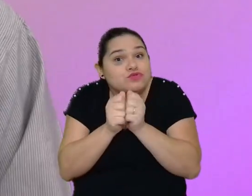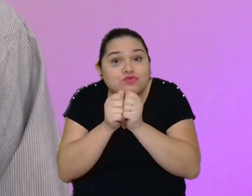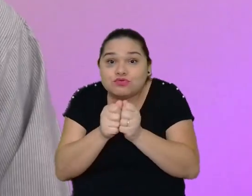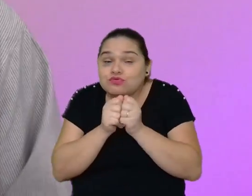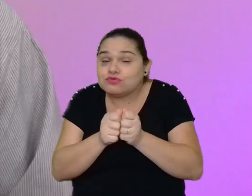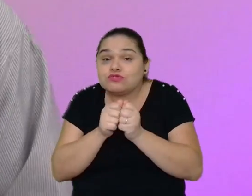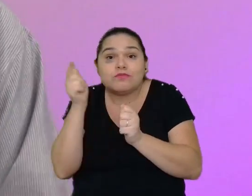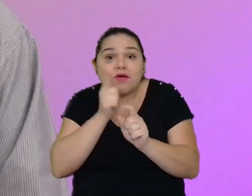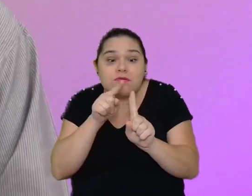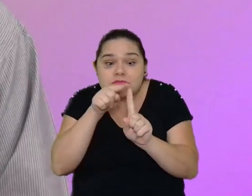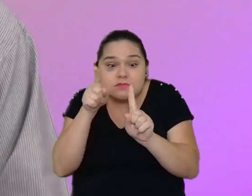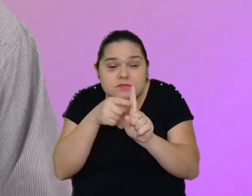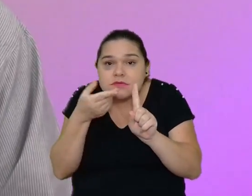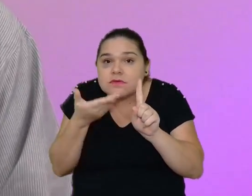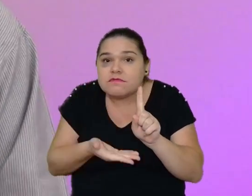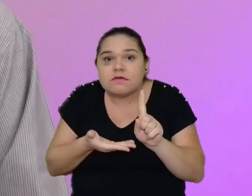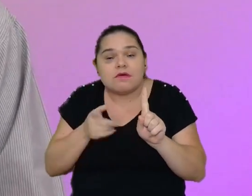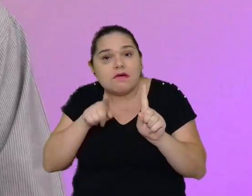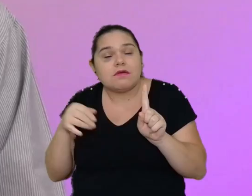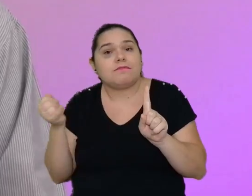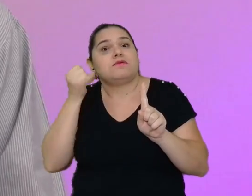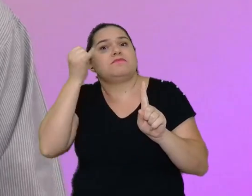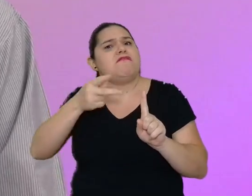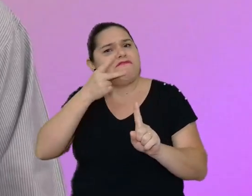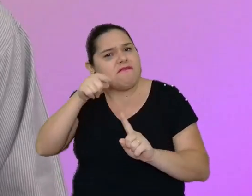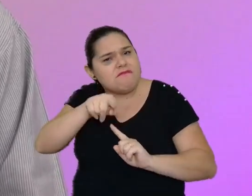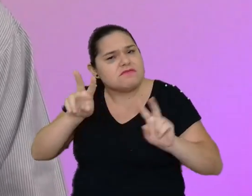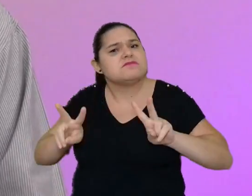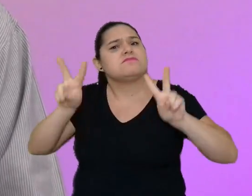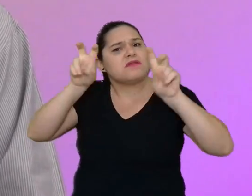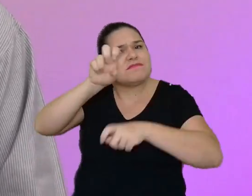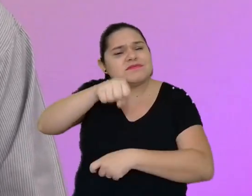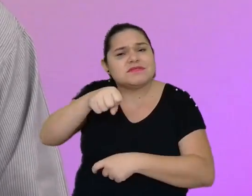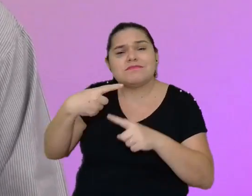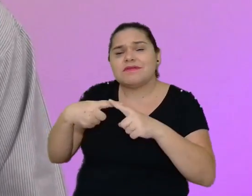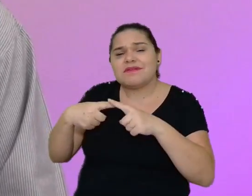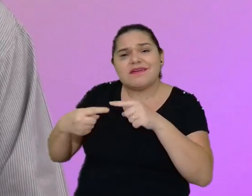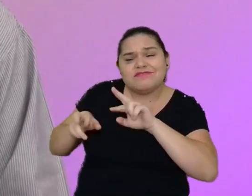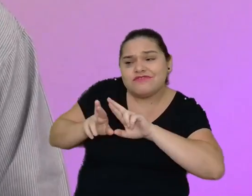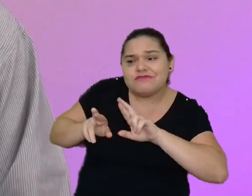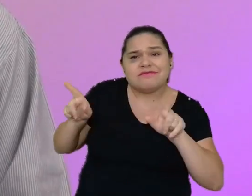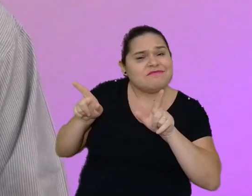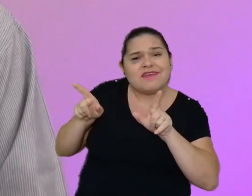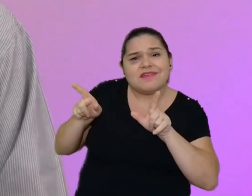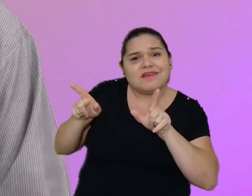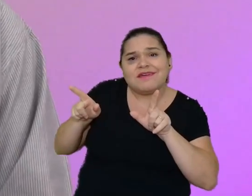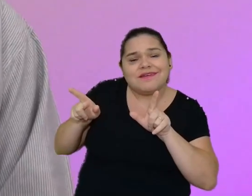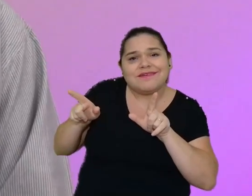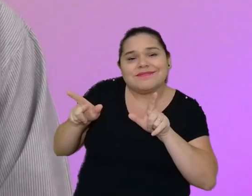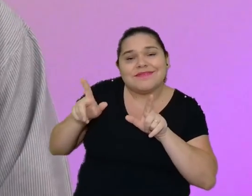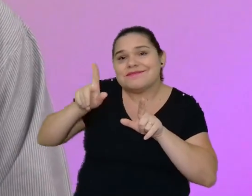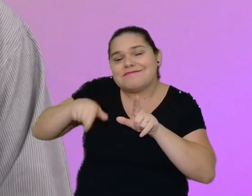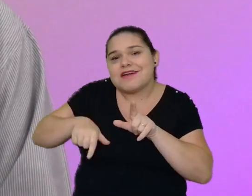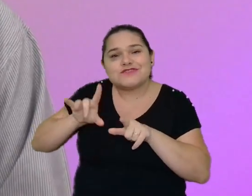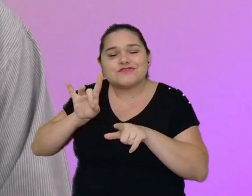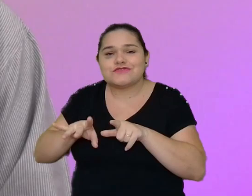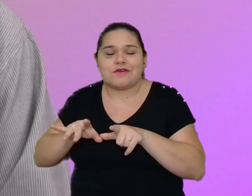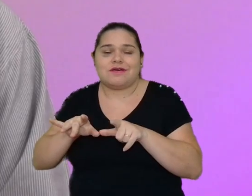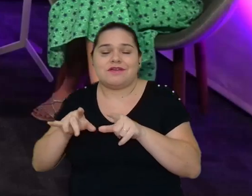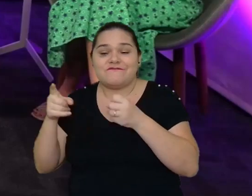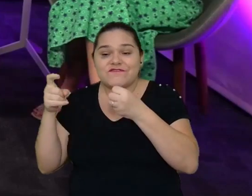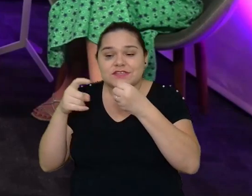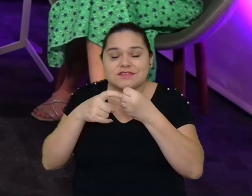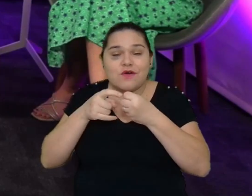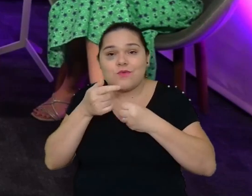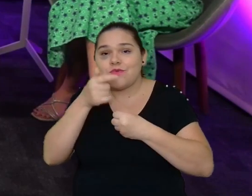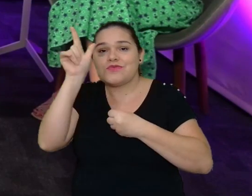e tem que vir à tona mesmo, tem que se falar cada vez mais, tem que deixar isso muito claro para todo mundo, cada vez mais claro. É interessante você falar, porque a minha próxima